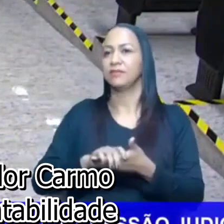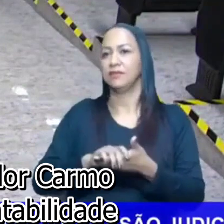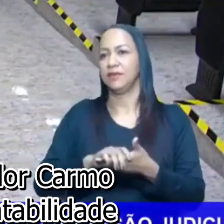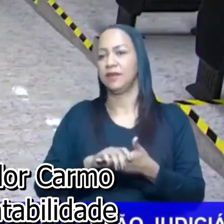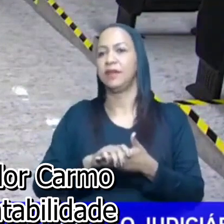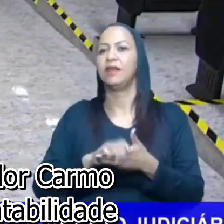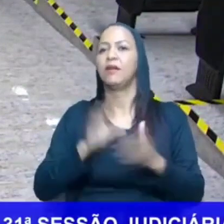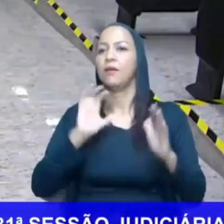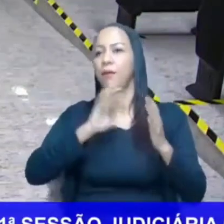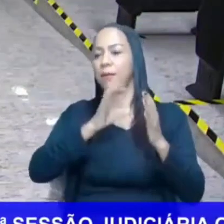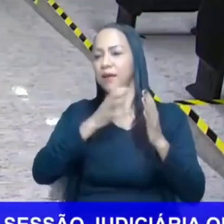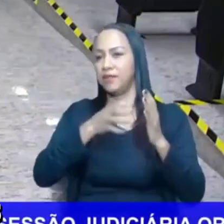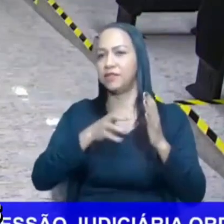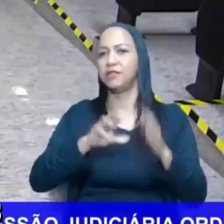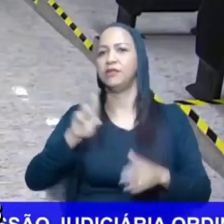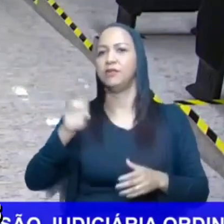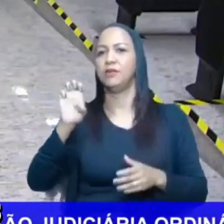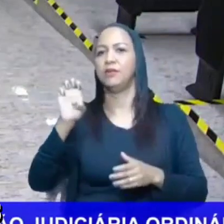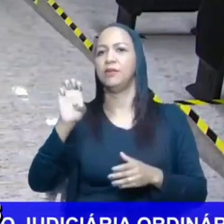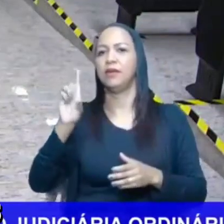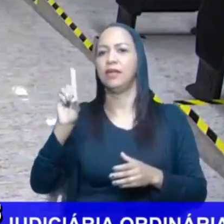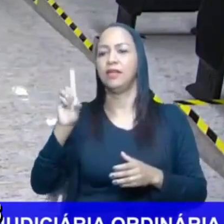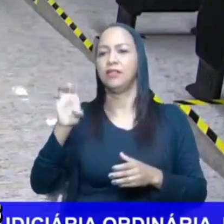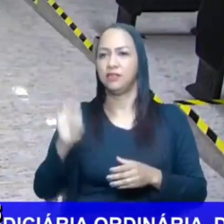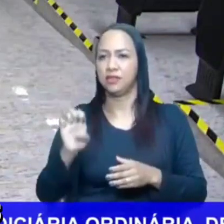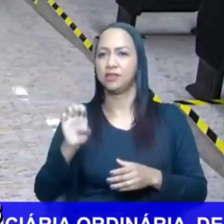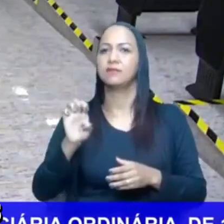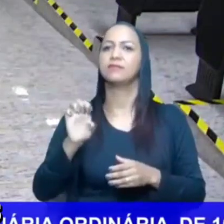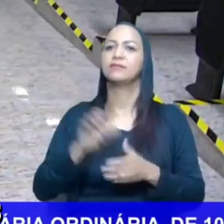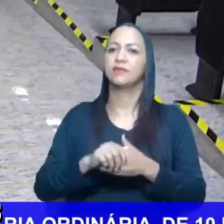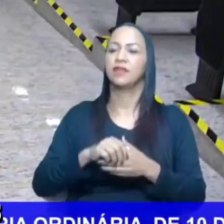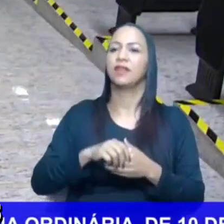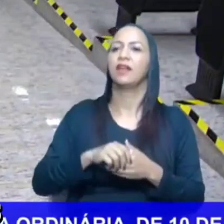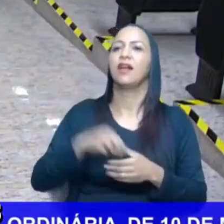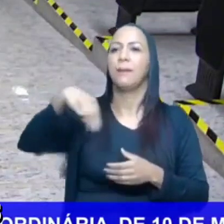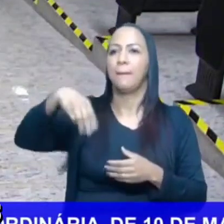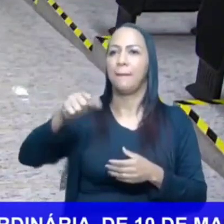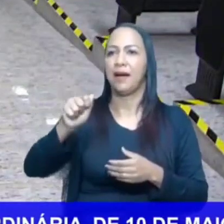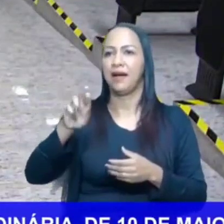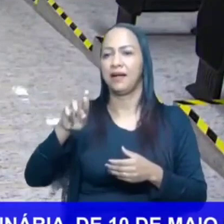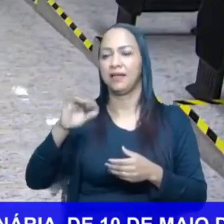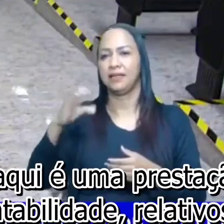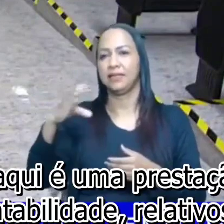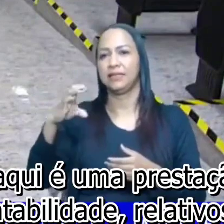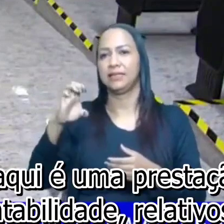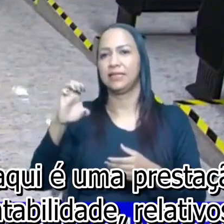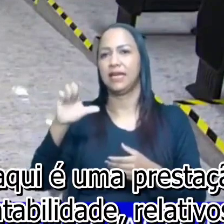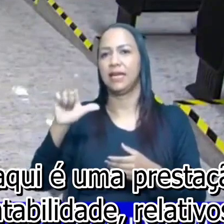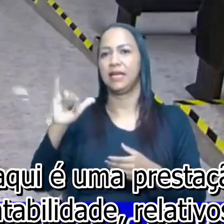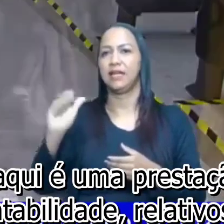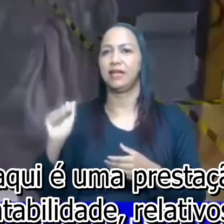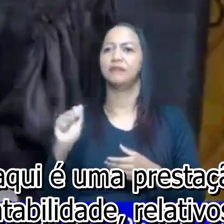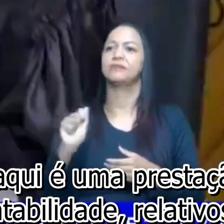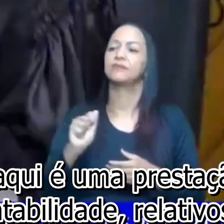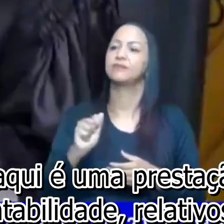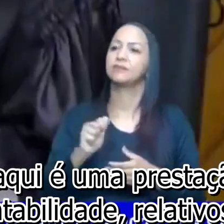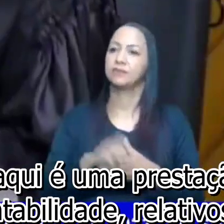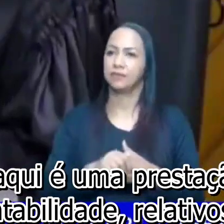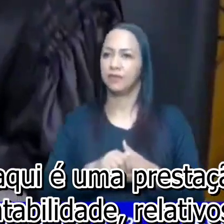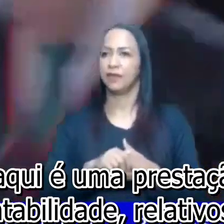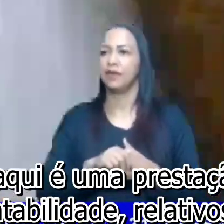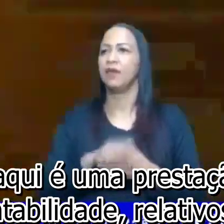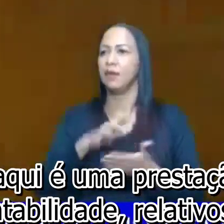Rede Sustentabilidade, Maricélia Vaz Cruz e Josinaldo Barros Bezerra. O ilustre relator está com a